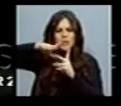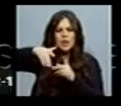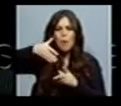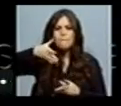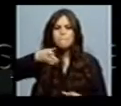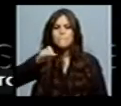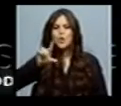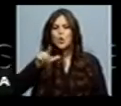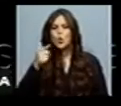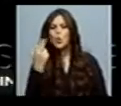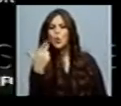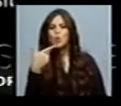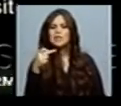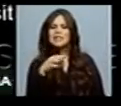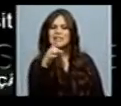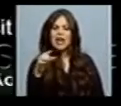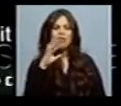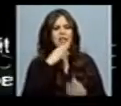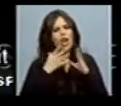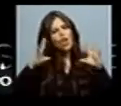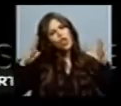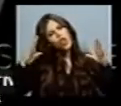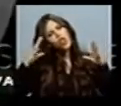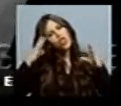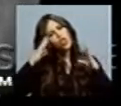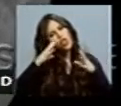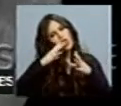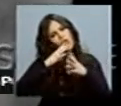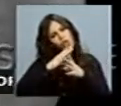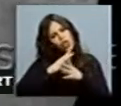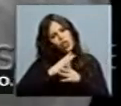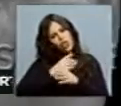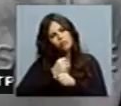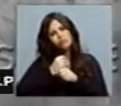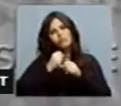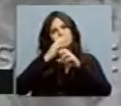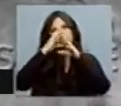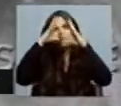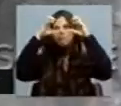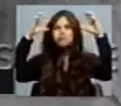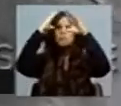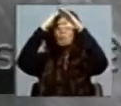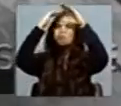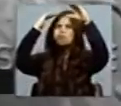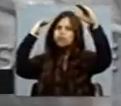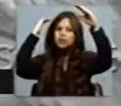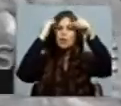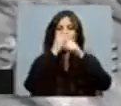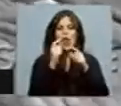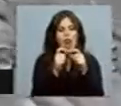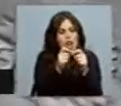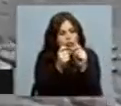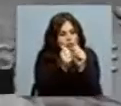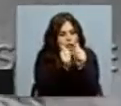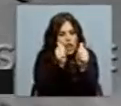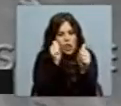atmosfera de Plutão está lentamente a perder-se para o espaço. Apesar de estar tão longe do Sol, está mesmo assim, o efeito